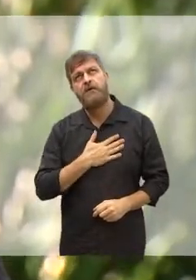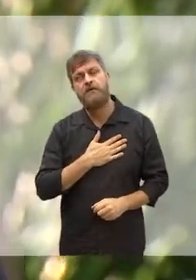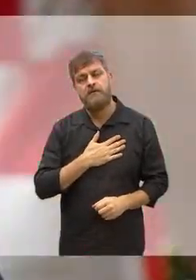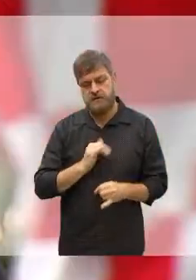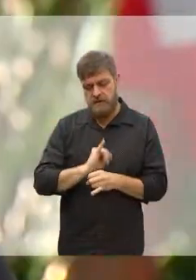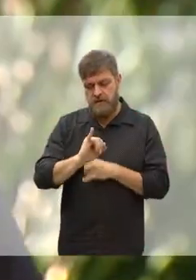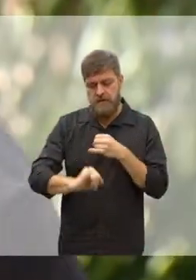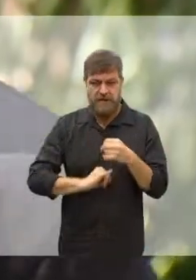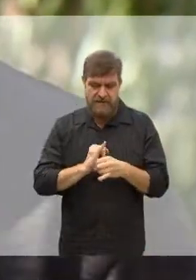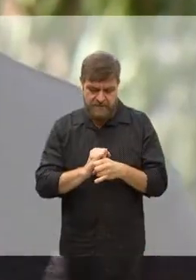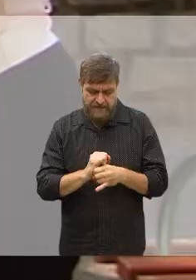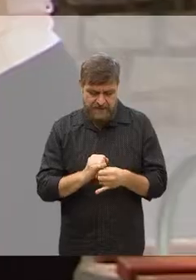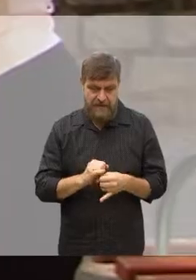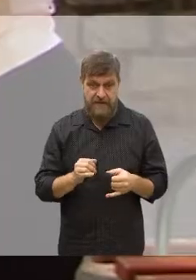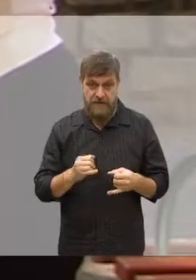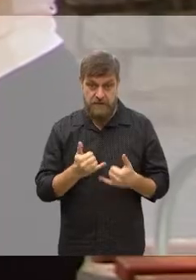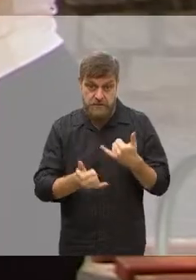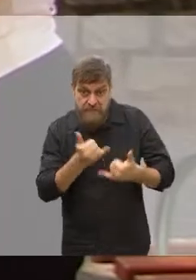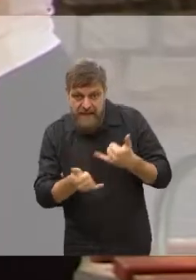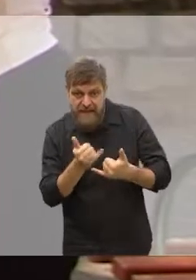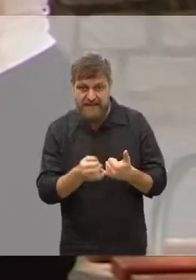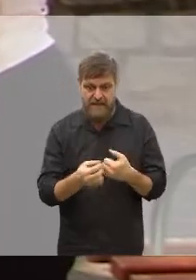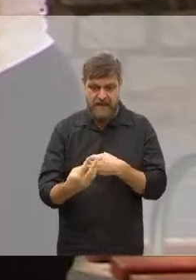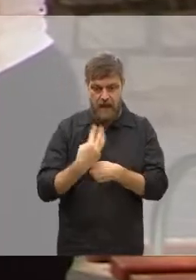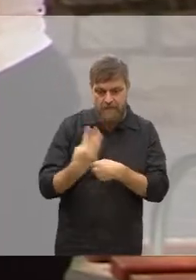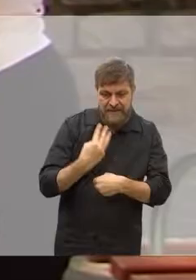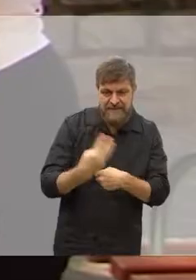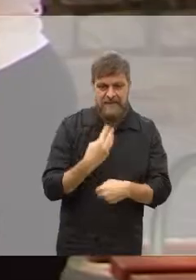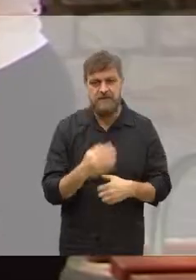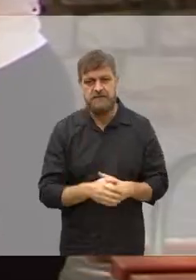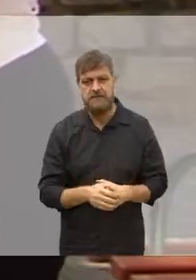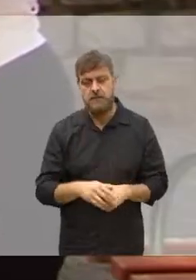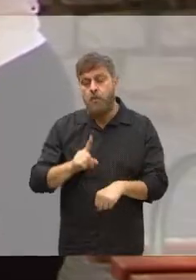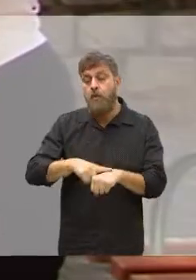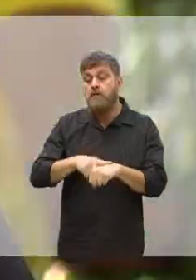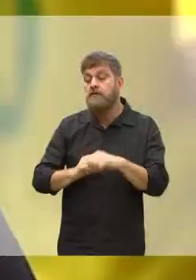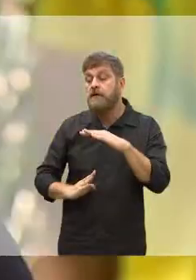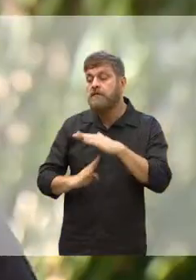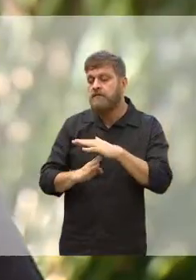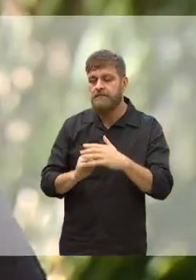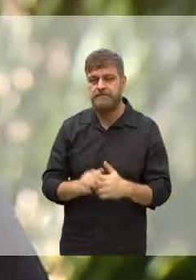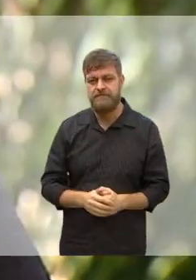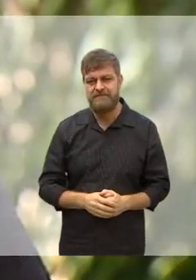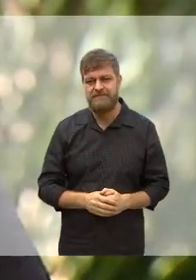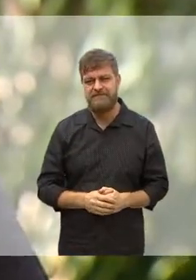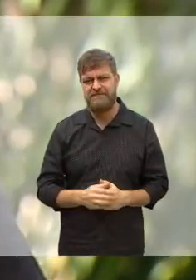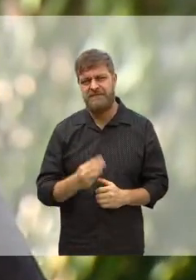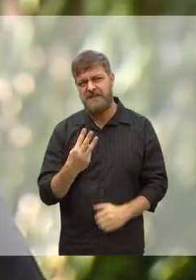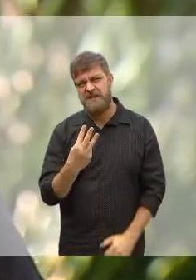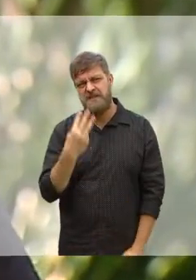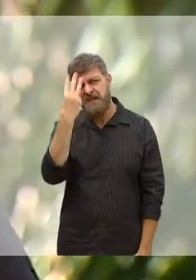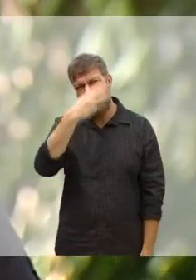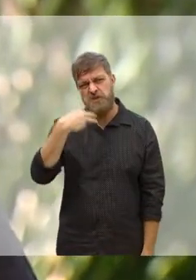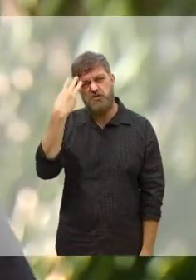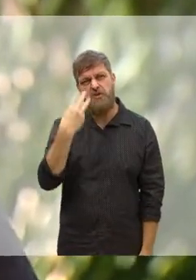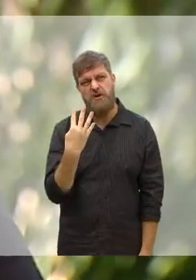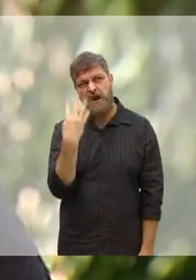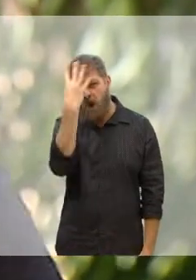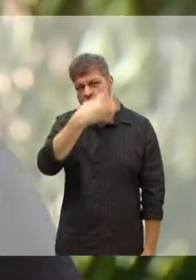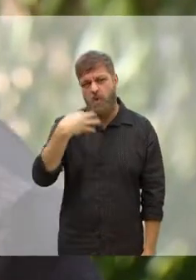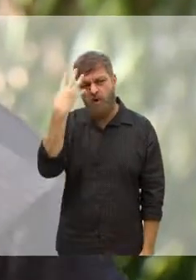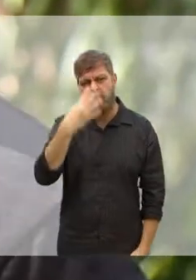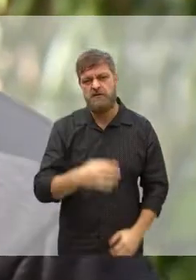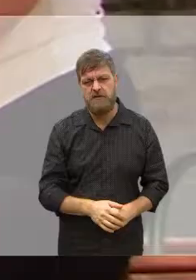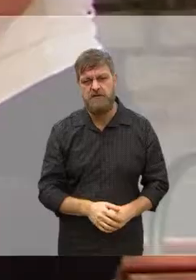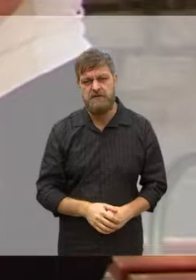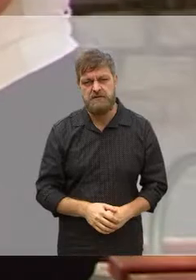Jogos ou mensagens. E quanto tempo você fica no celular? Umas 3, 4 horas ou